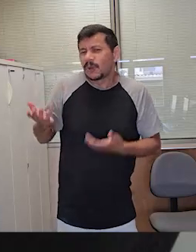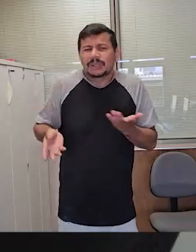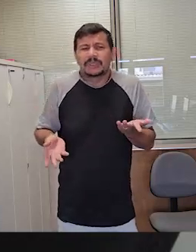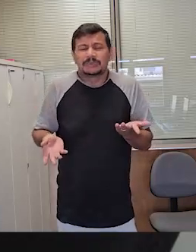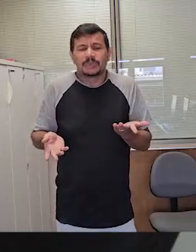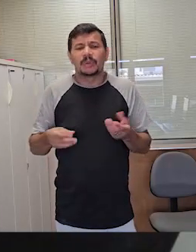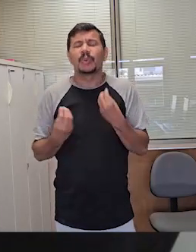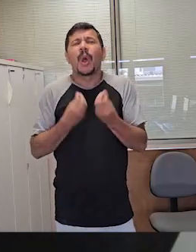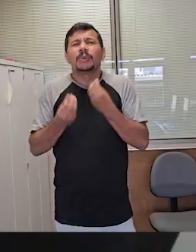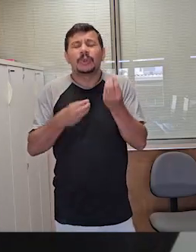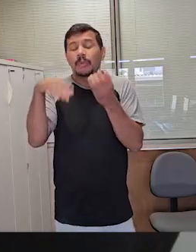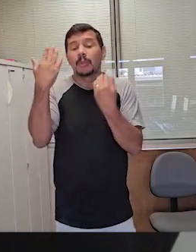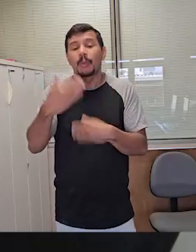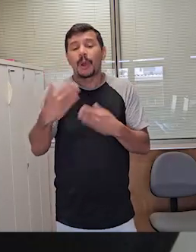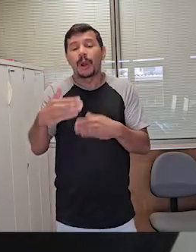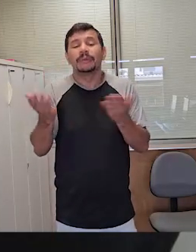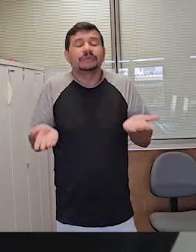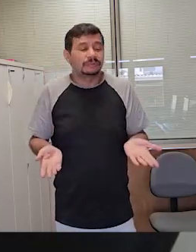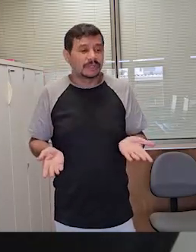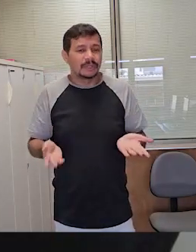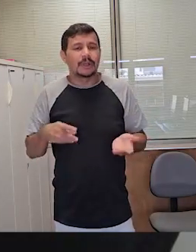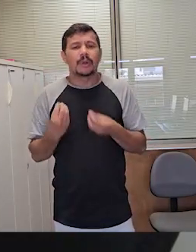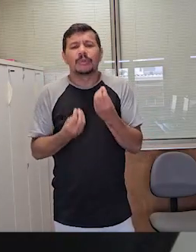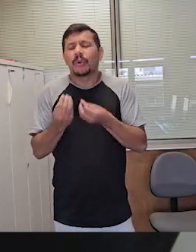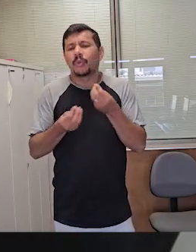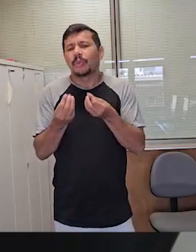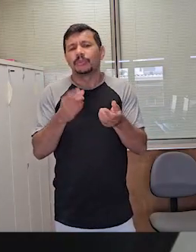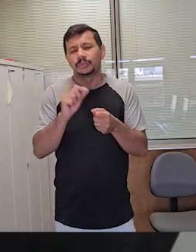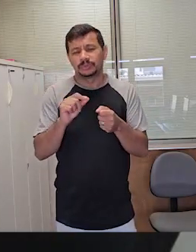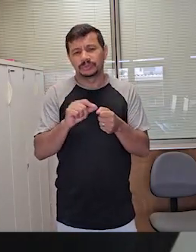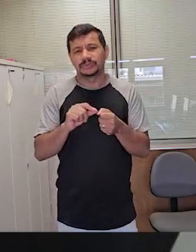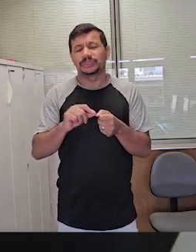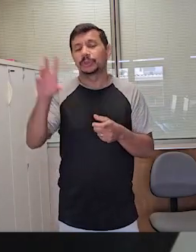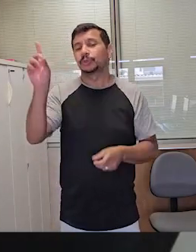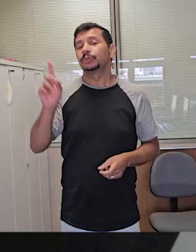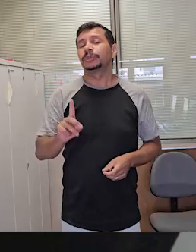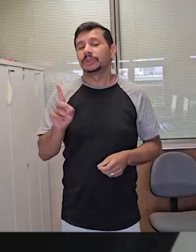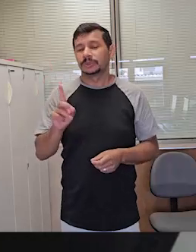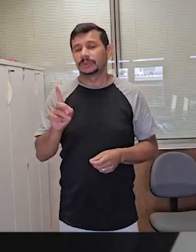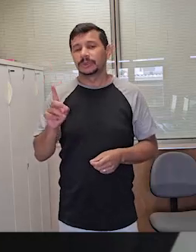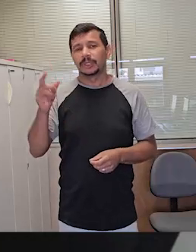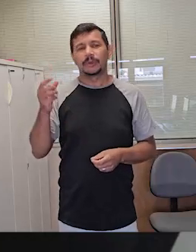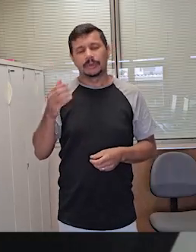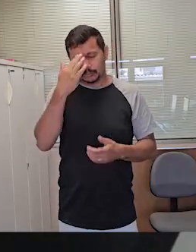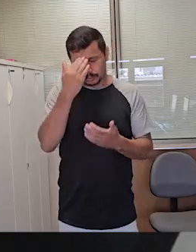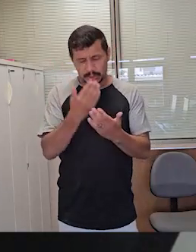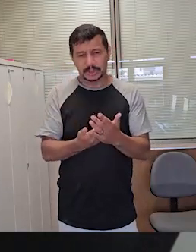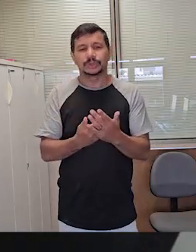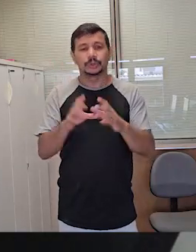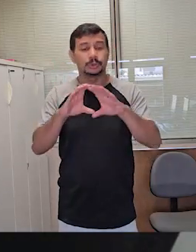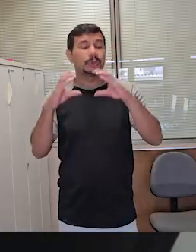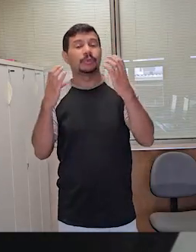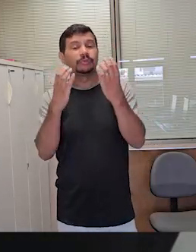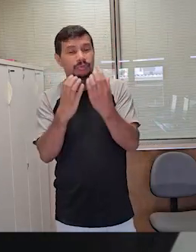bursite, como que você prova isso muitas vezes, né? Como é que a gente faz essa efetividade do direito? Então eu acredito que as conferências nacionais